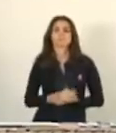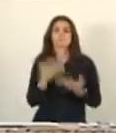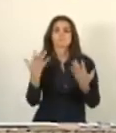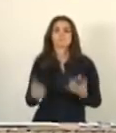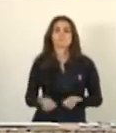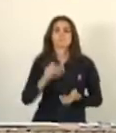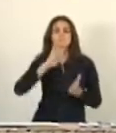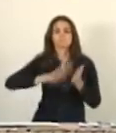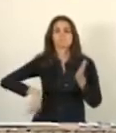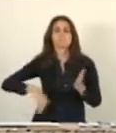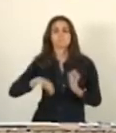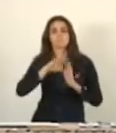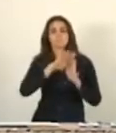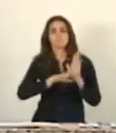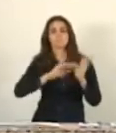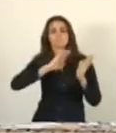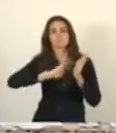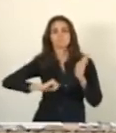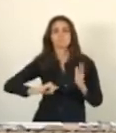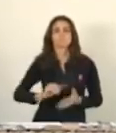Defiro.